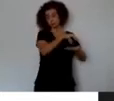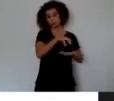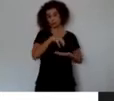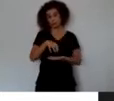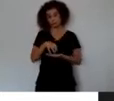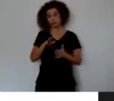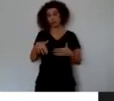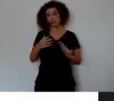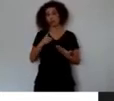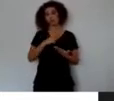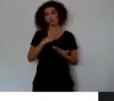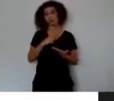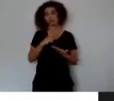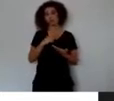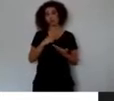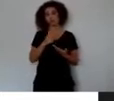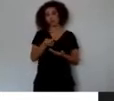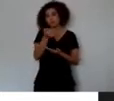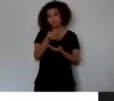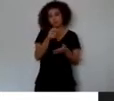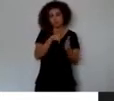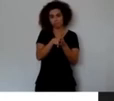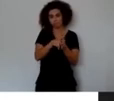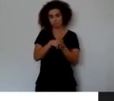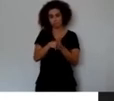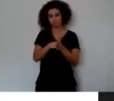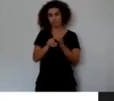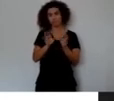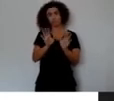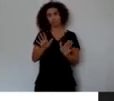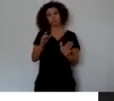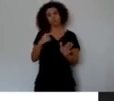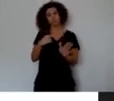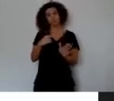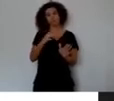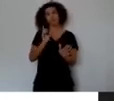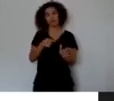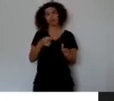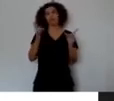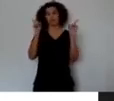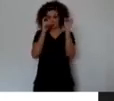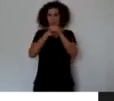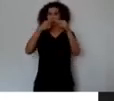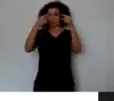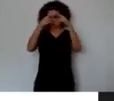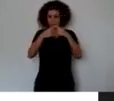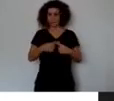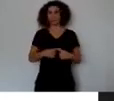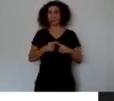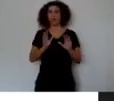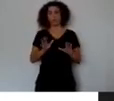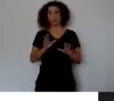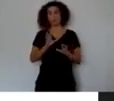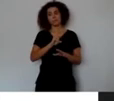falando sobre isso, mas acho que vai ser um desafio, mas uma forma de contribuir para uma